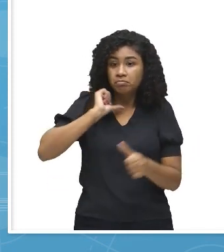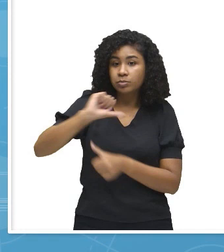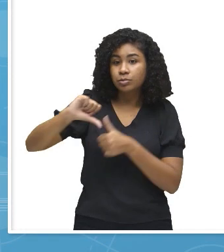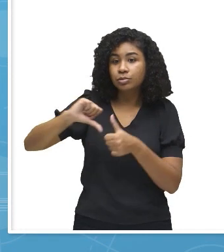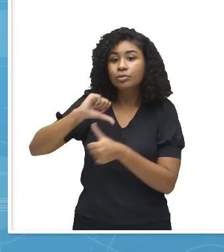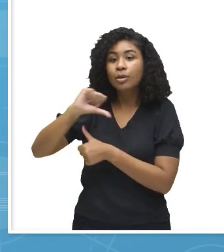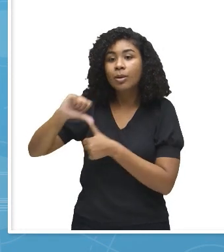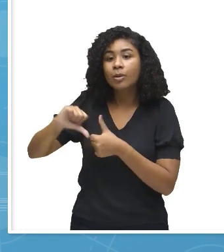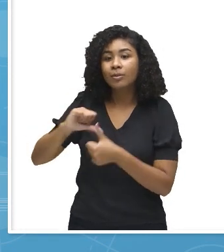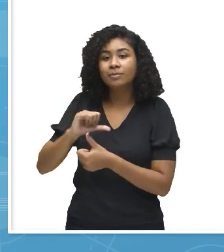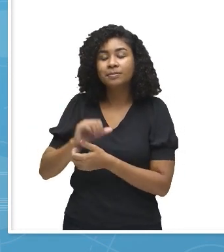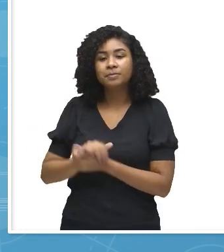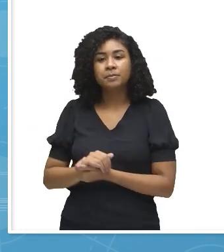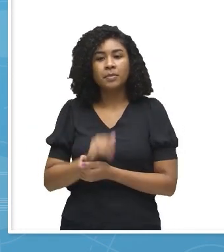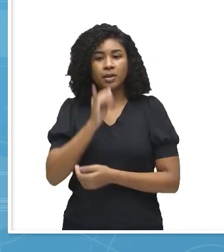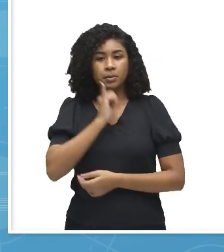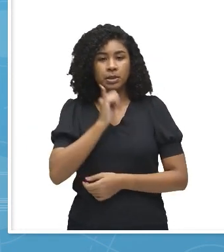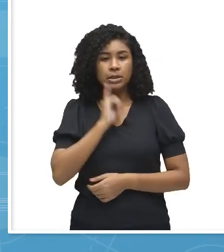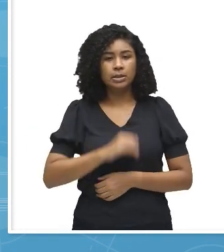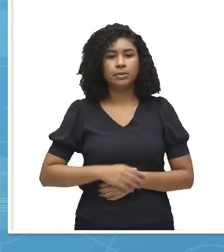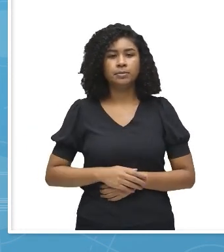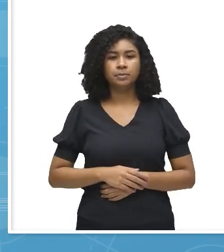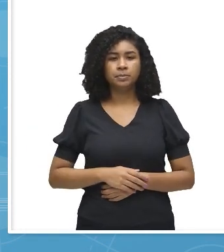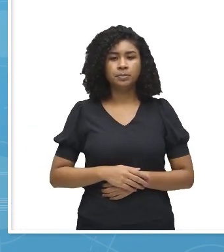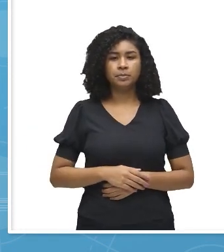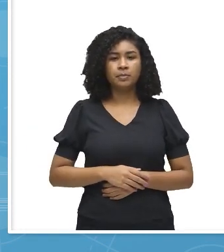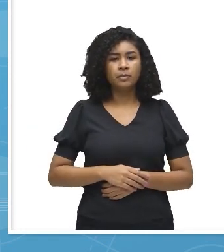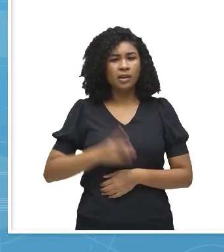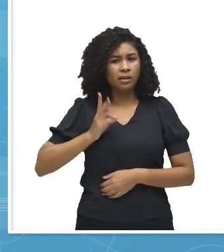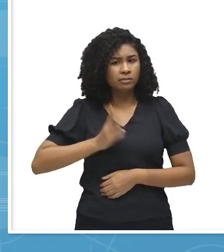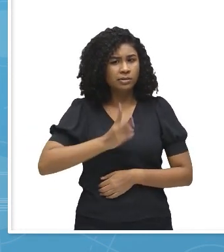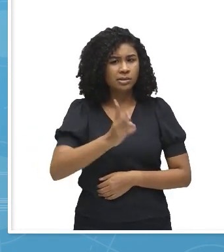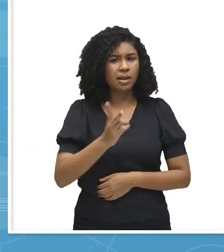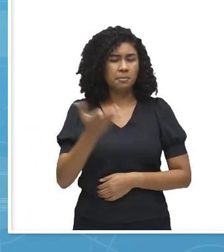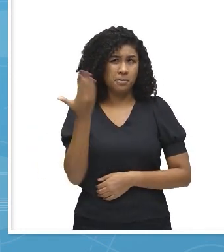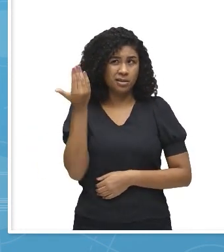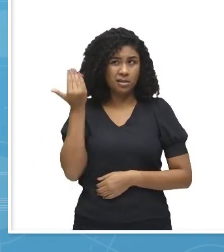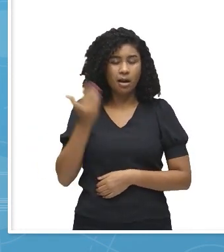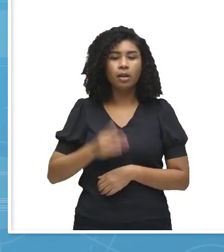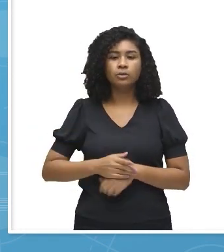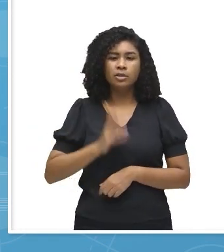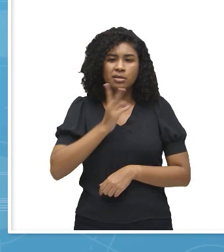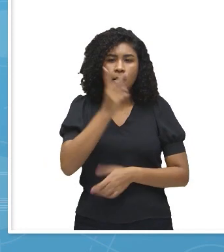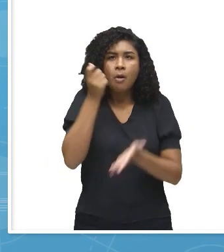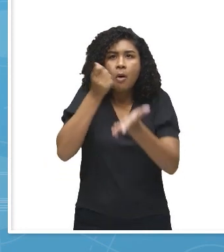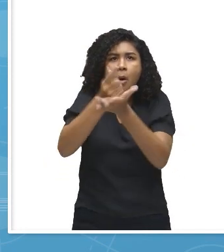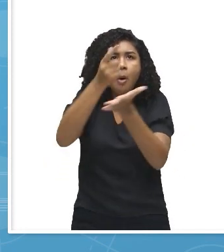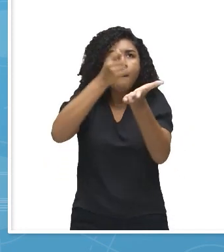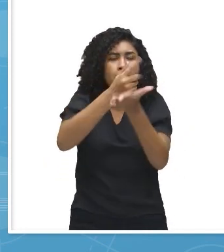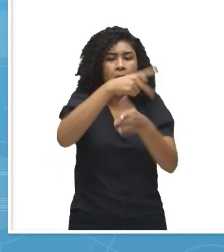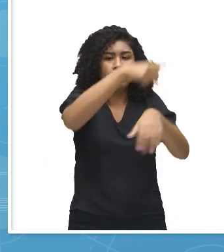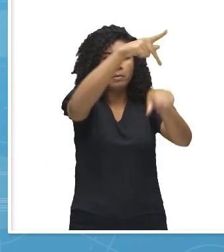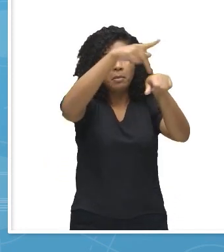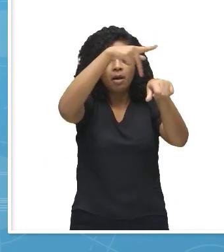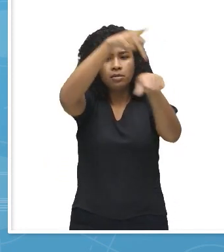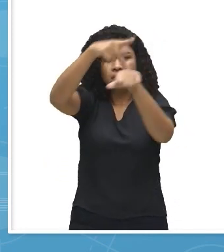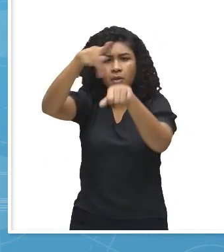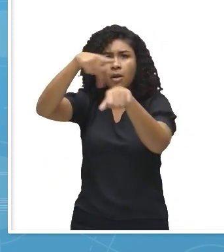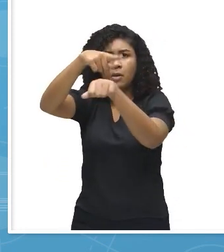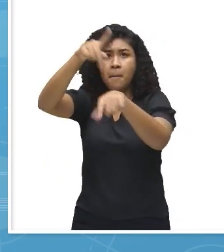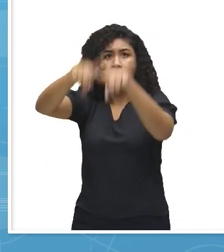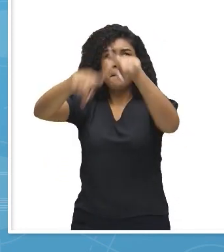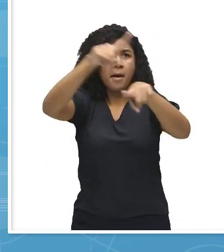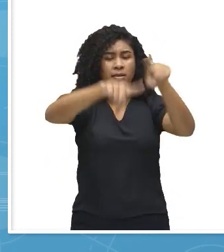onde nós importávamos, né, de outros países. Então, o que acontece? A partir do momento que a gente está produzindo, a gente